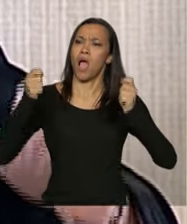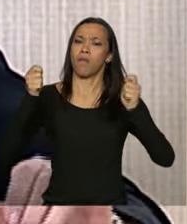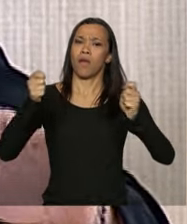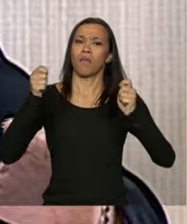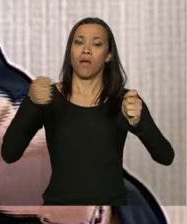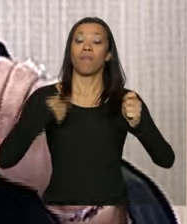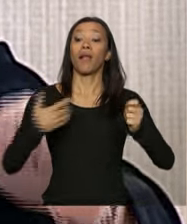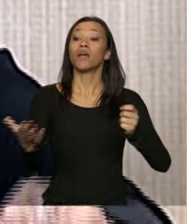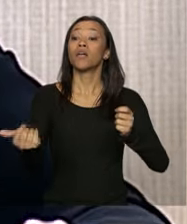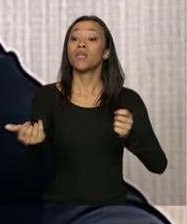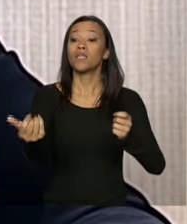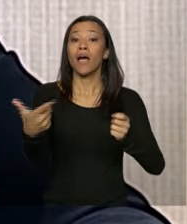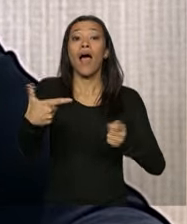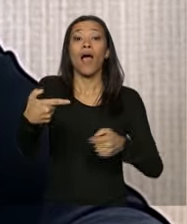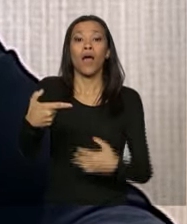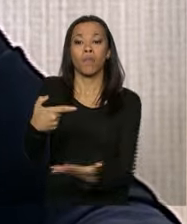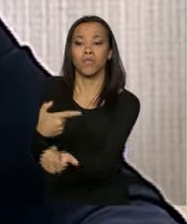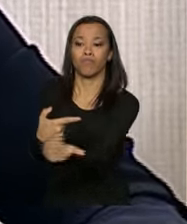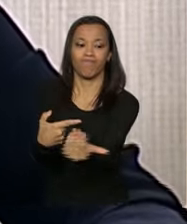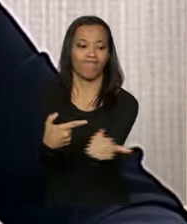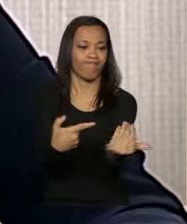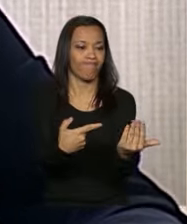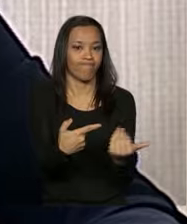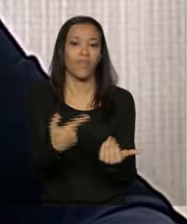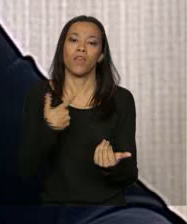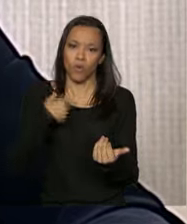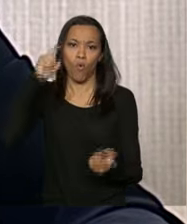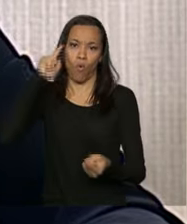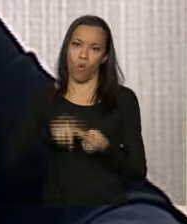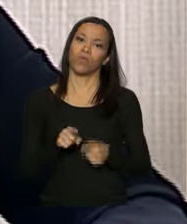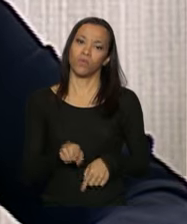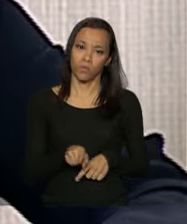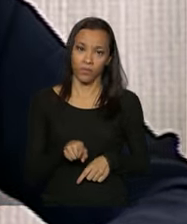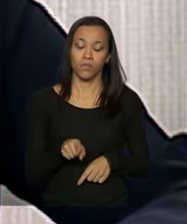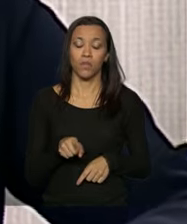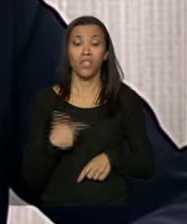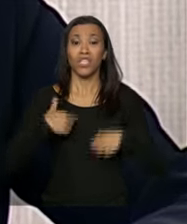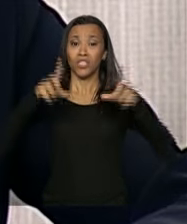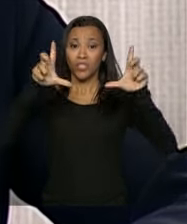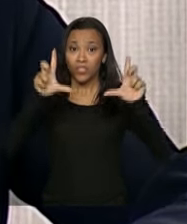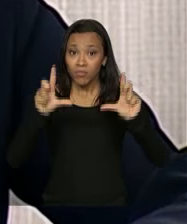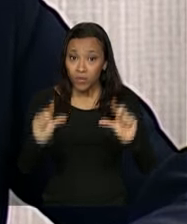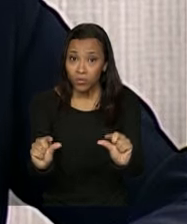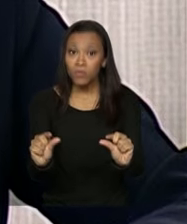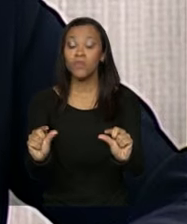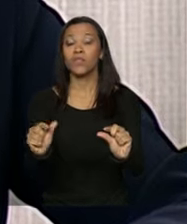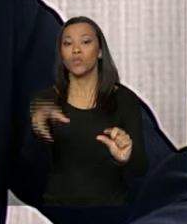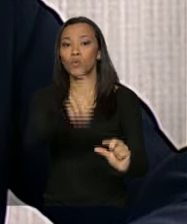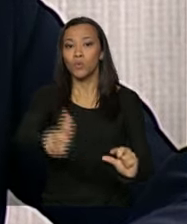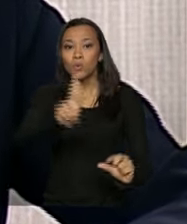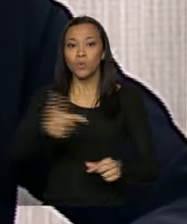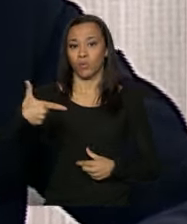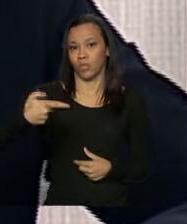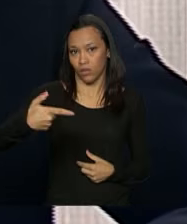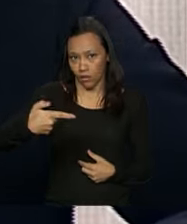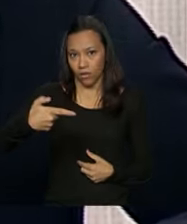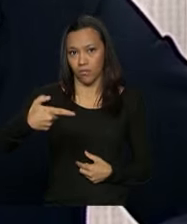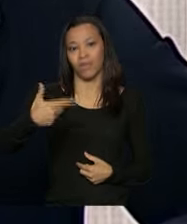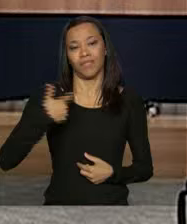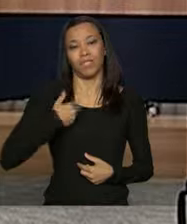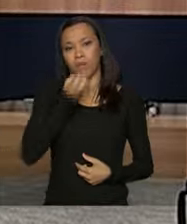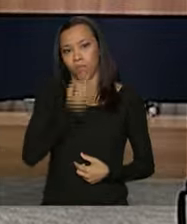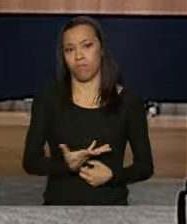a recolha voluntária dessas armas. Sem dúvida nenhuma, diminuir o potencial ofensivo da sociedade